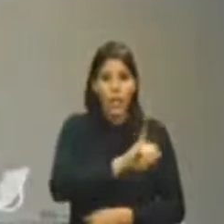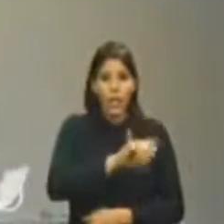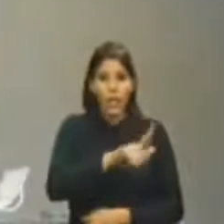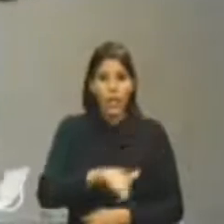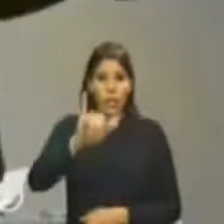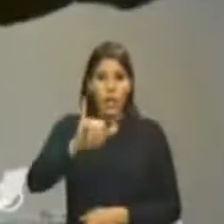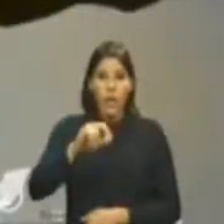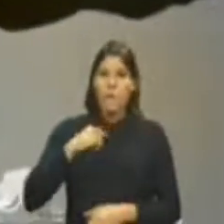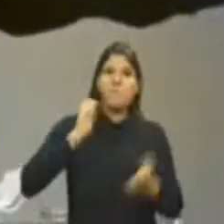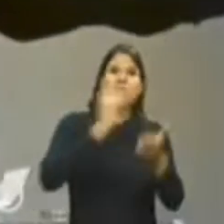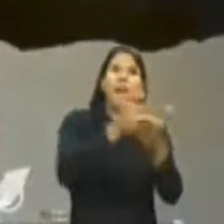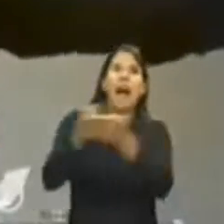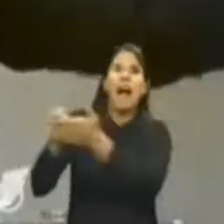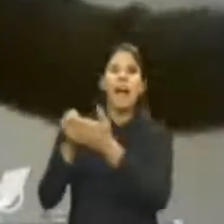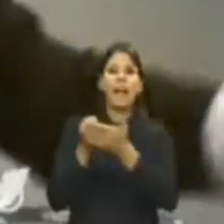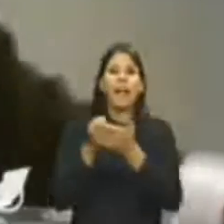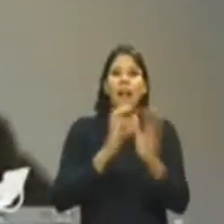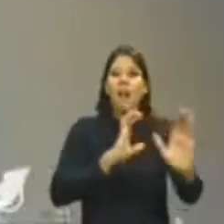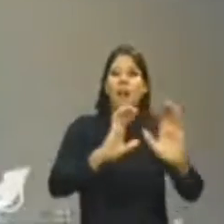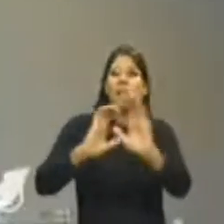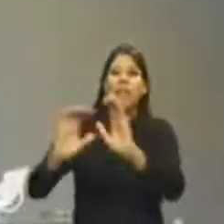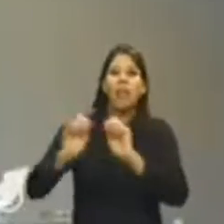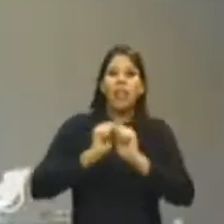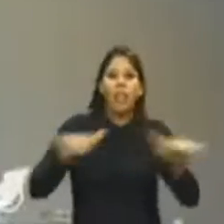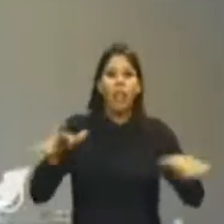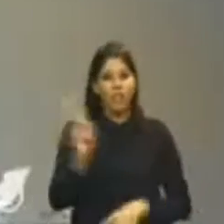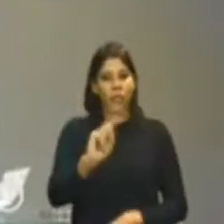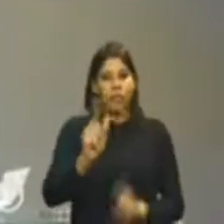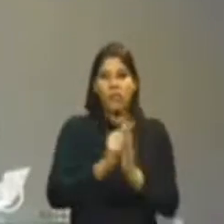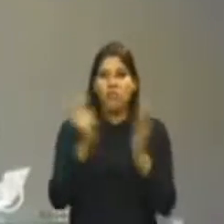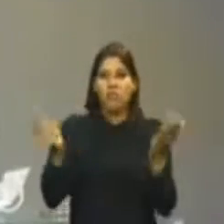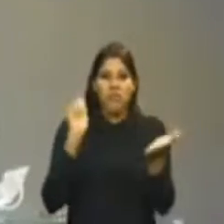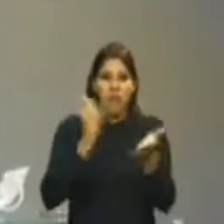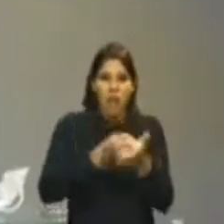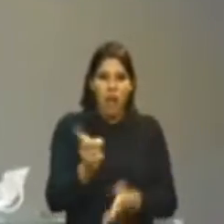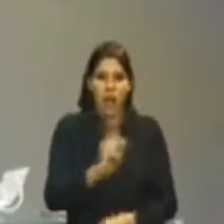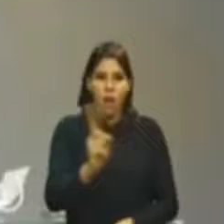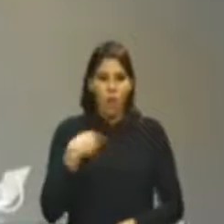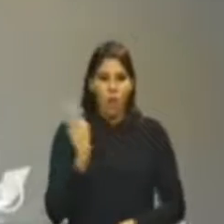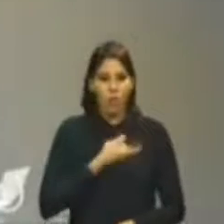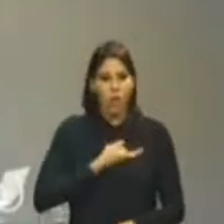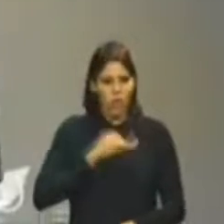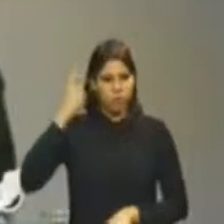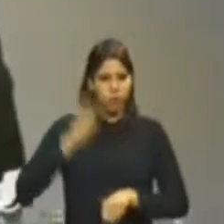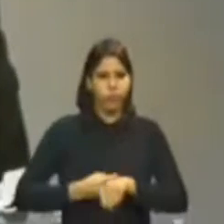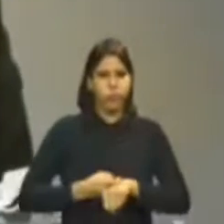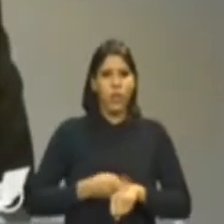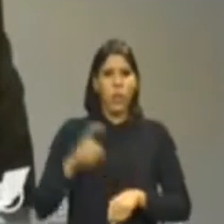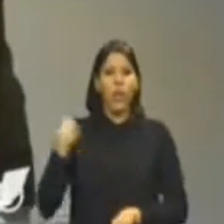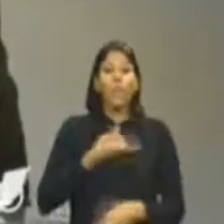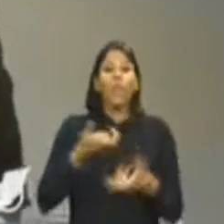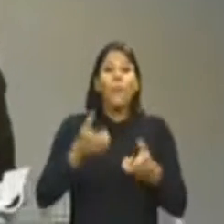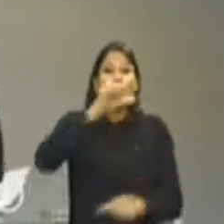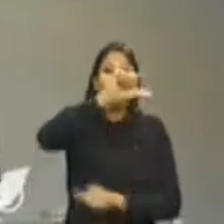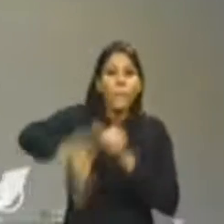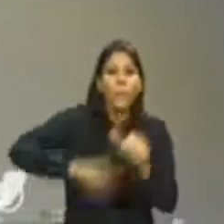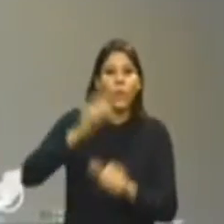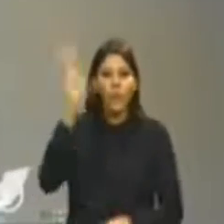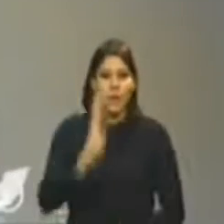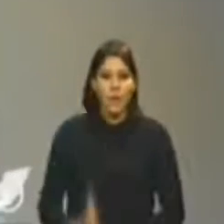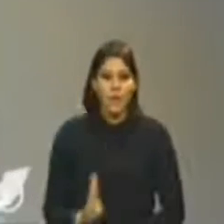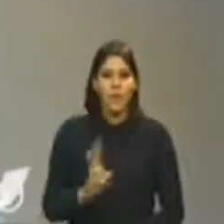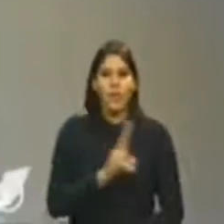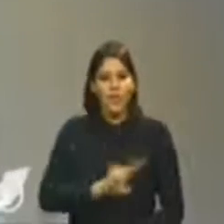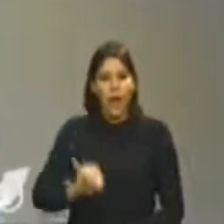pagando páginas e páginas de jornal para aparecer, não. Nós somos arrochados, nós viemos mudar esse Brasil, estamos